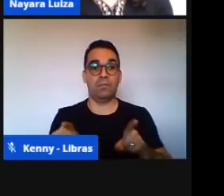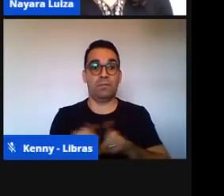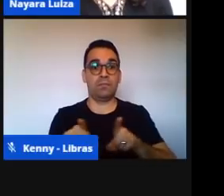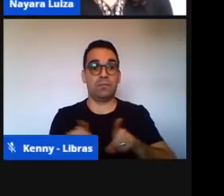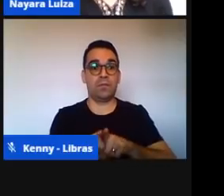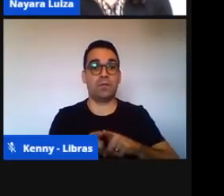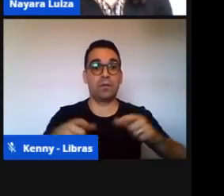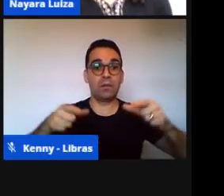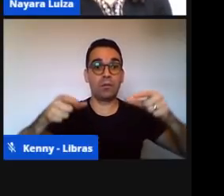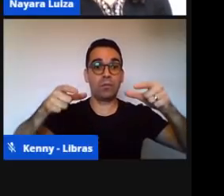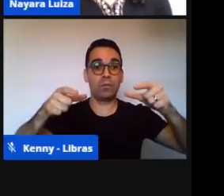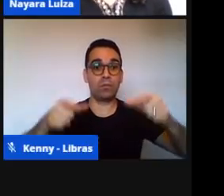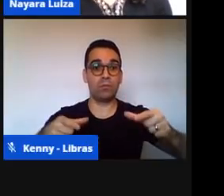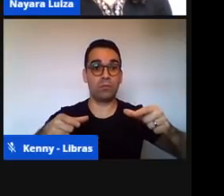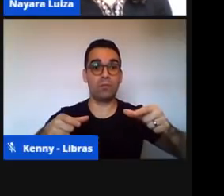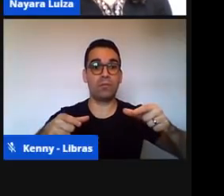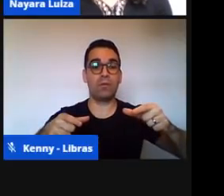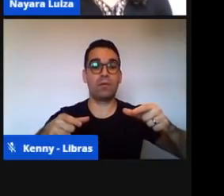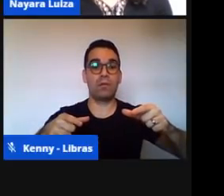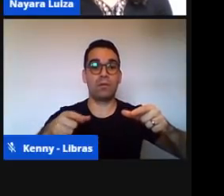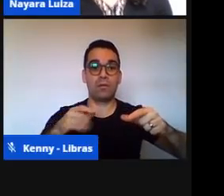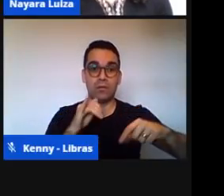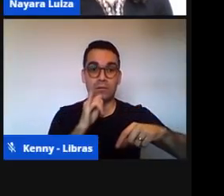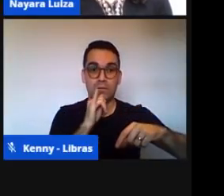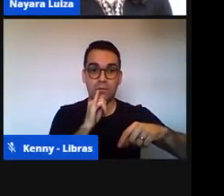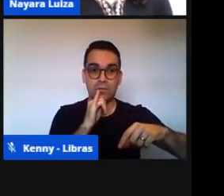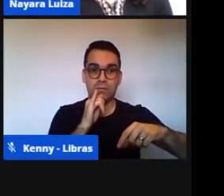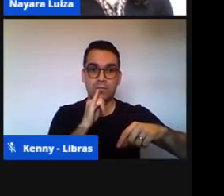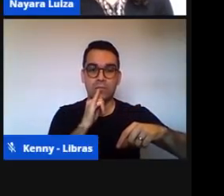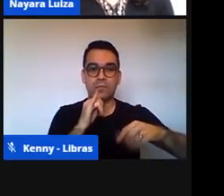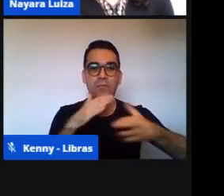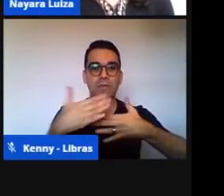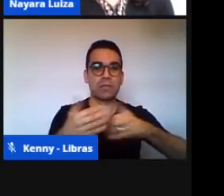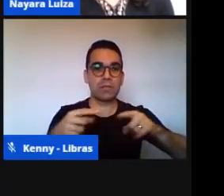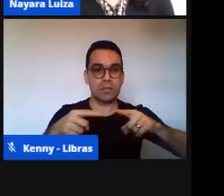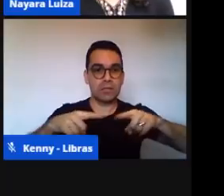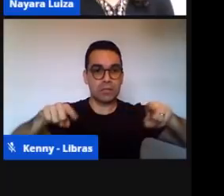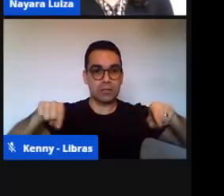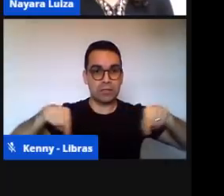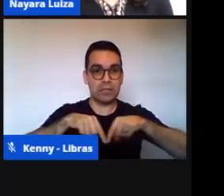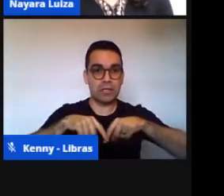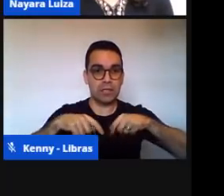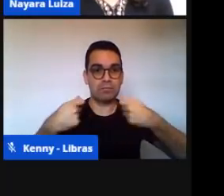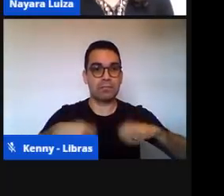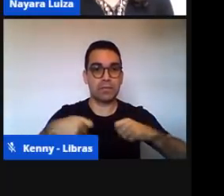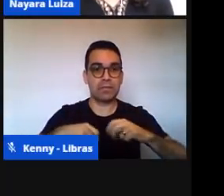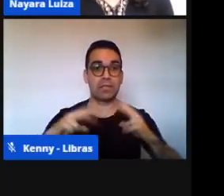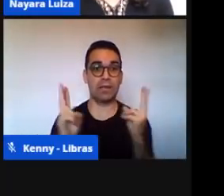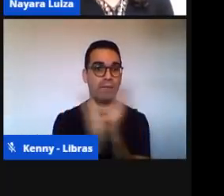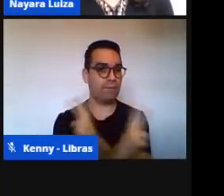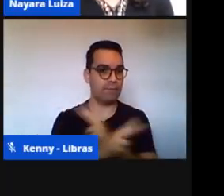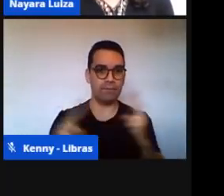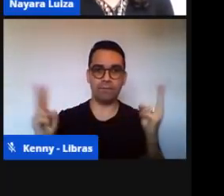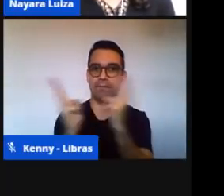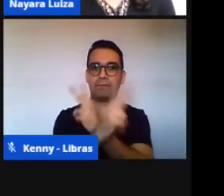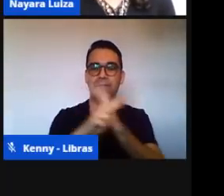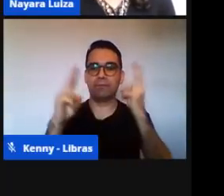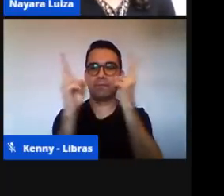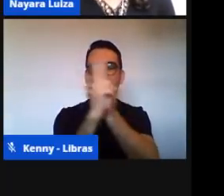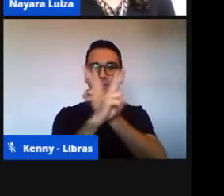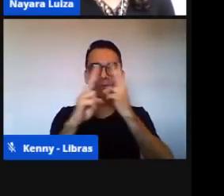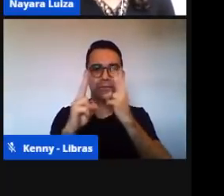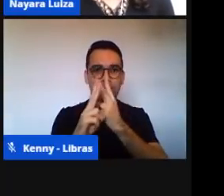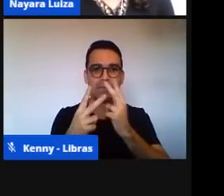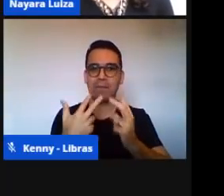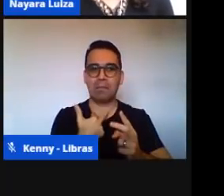do local onde é manipulado, onde é preparado o alimento, é importante que elas sejam ventiladas, que circule ar, né? Não é interessante a gente ficar